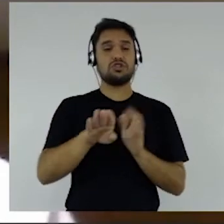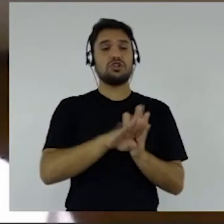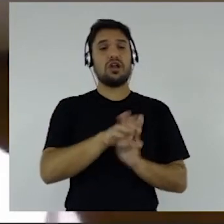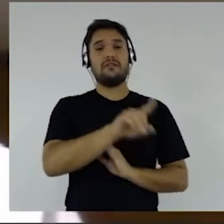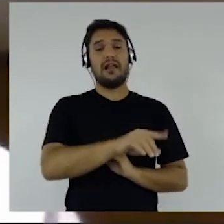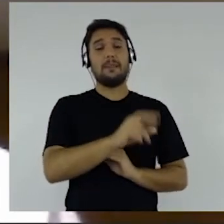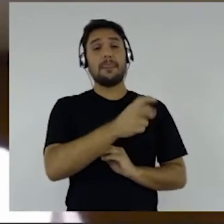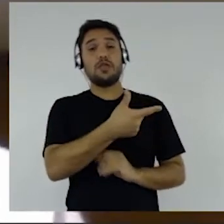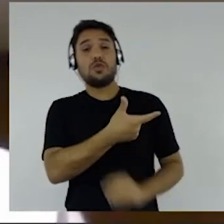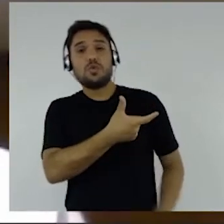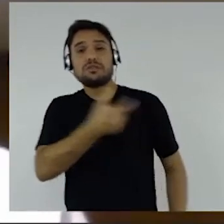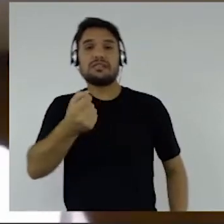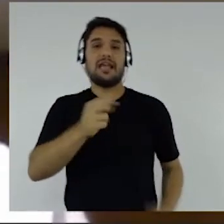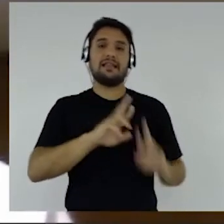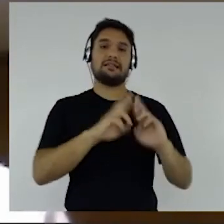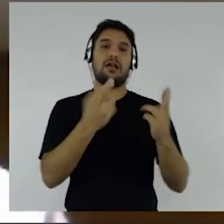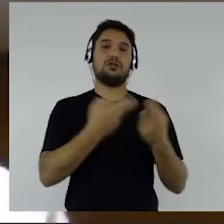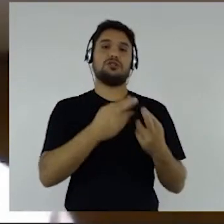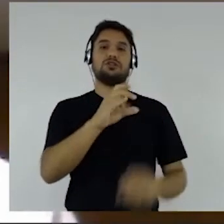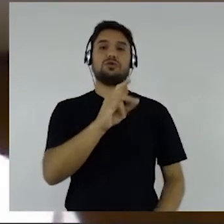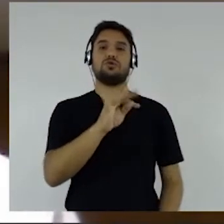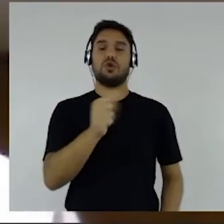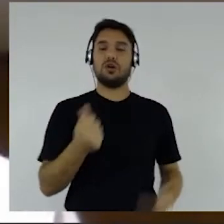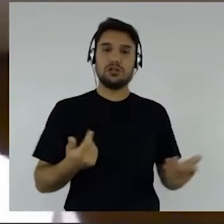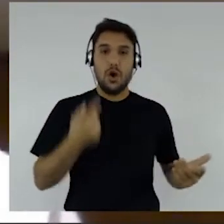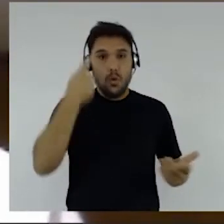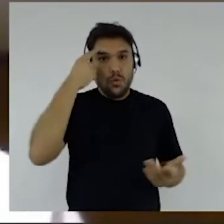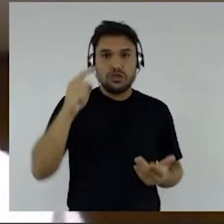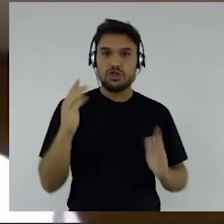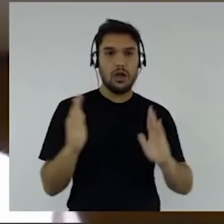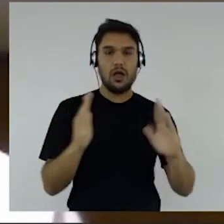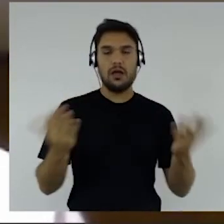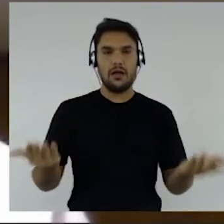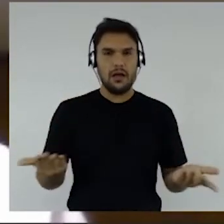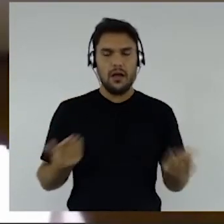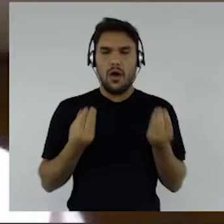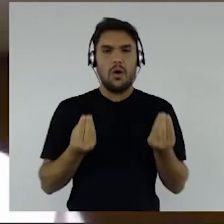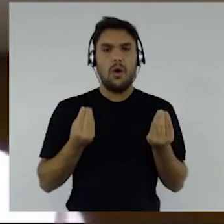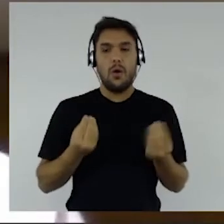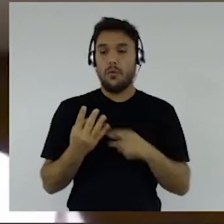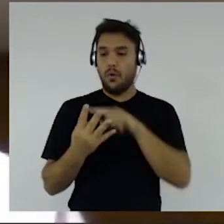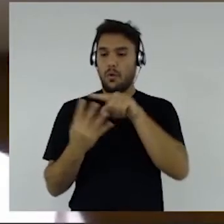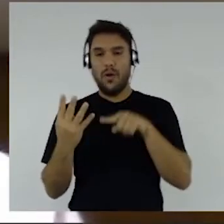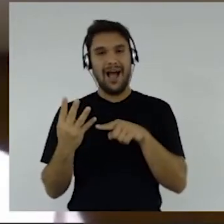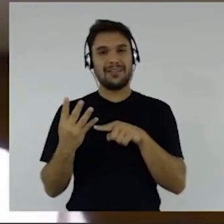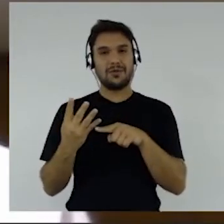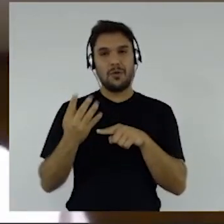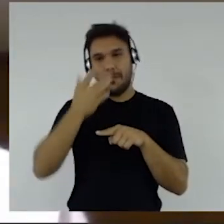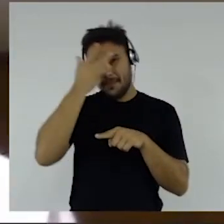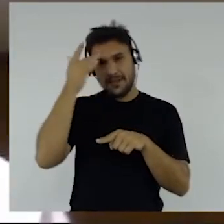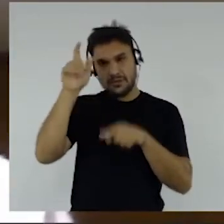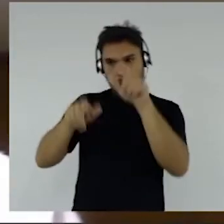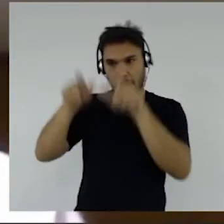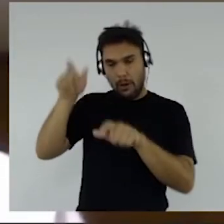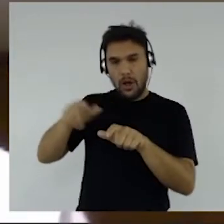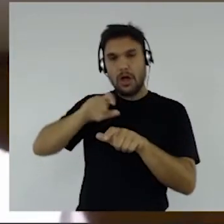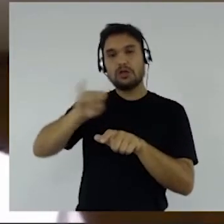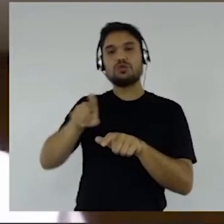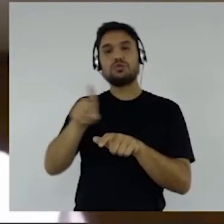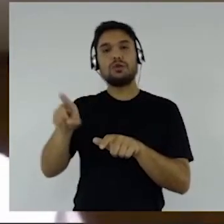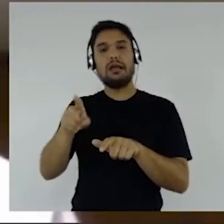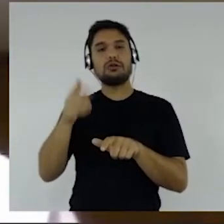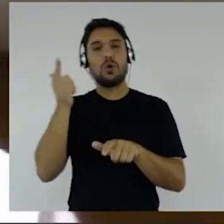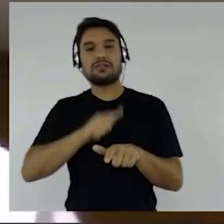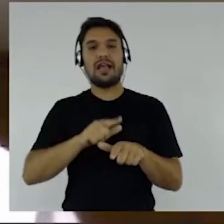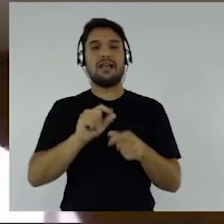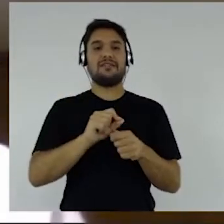fazer 200 audiências de custódia. Ou seja, como é que 4 juízes conseguem fazer aí, dividindo 200,